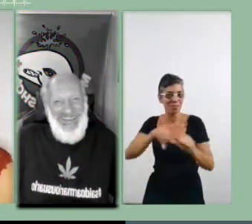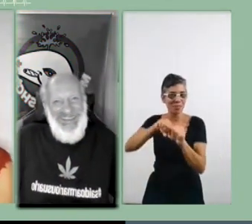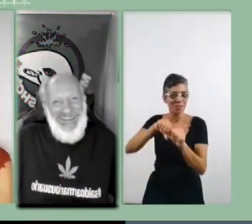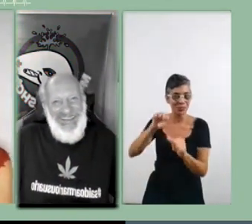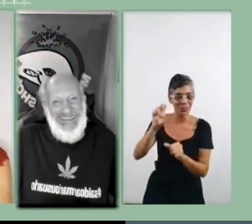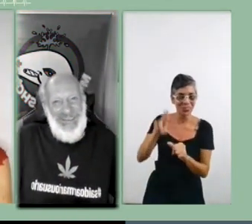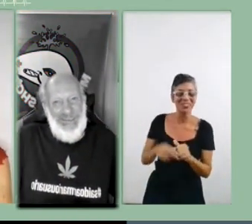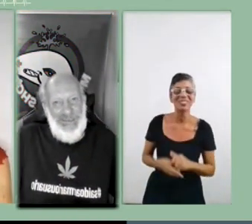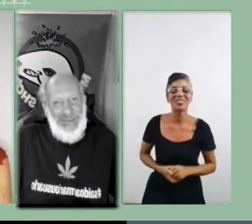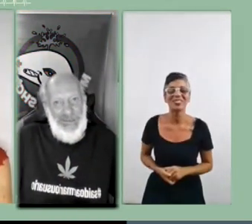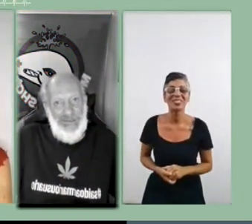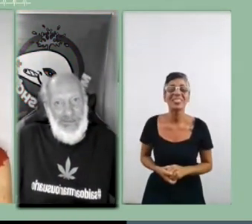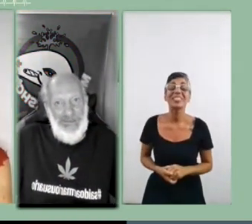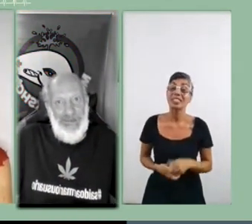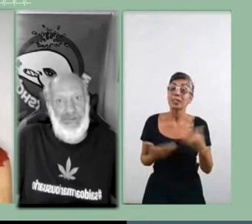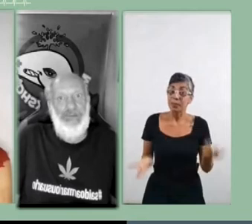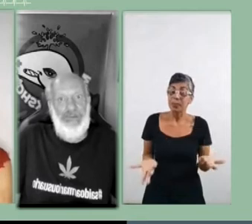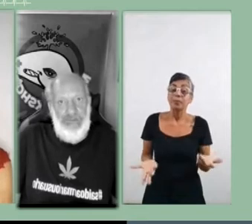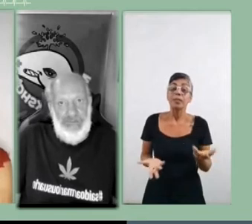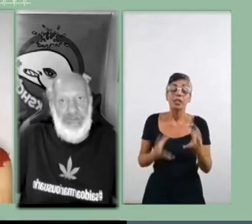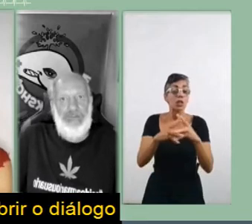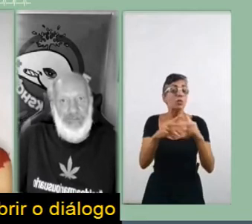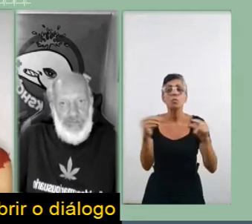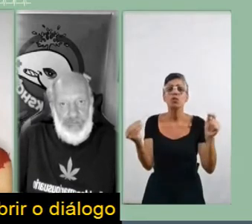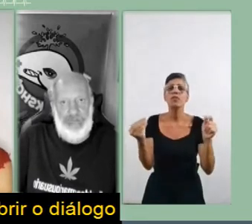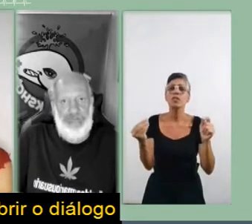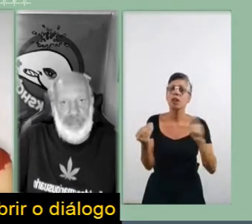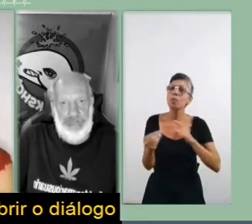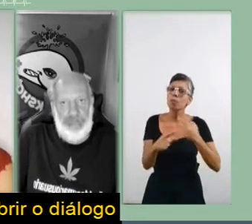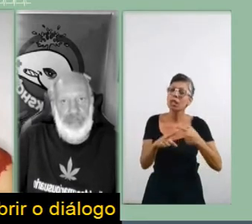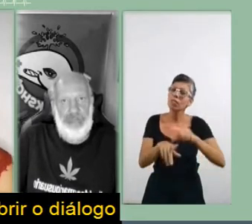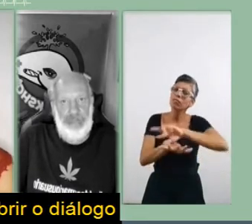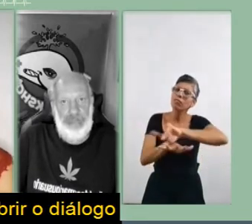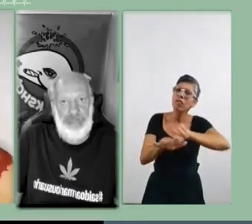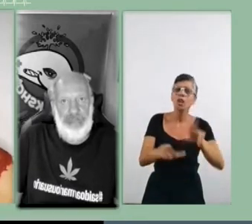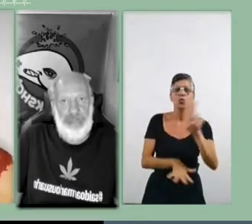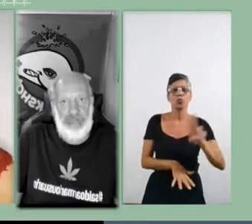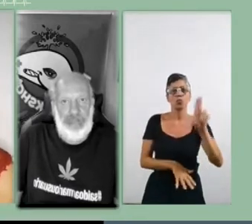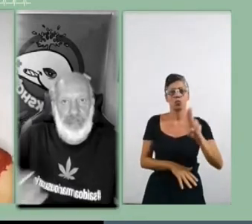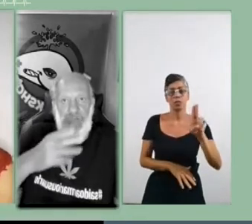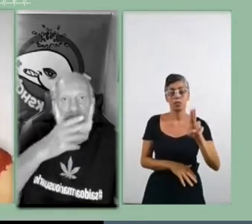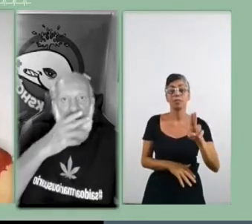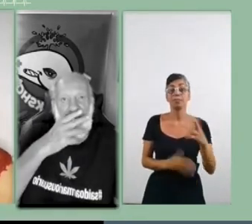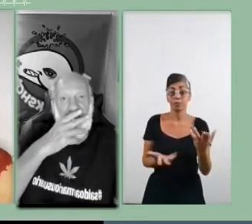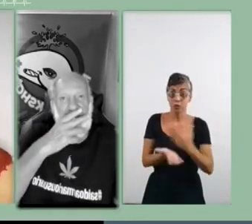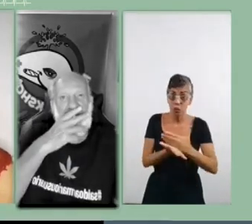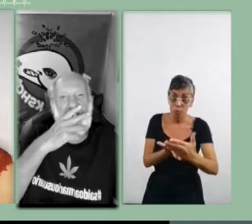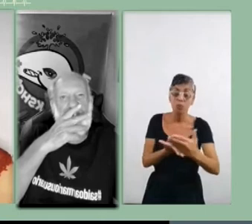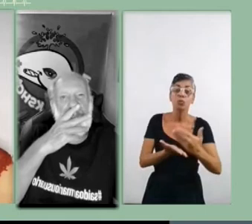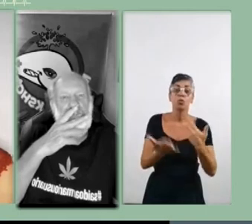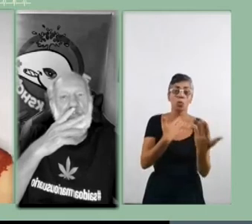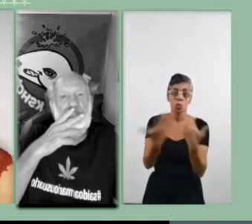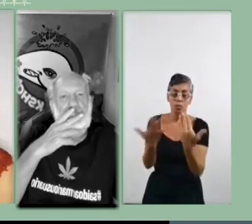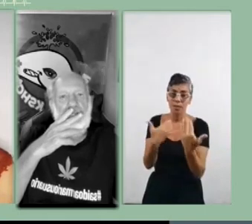Mas é exatamente isso, desmistificar, né, Andréia? A gente abrir o diálogo e mostrar os casos e